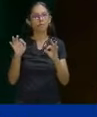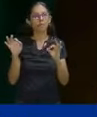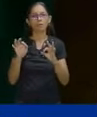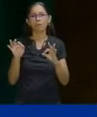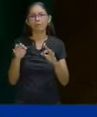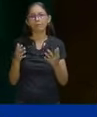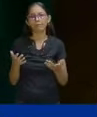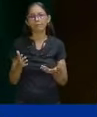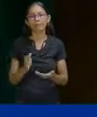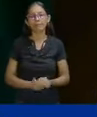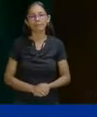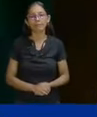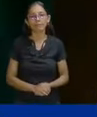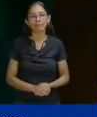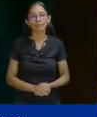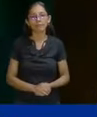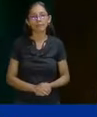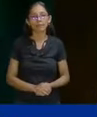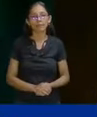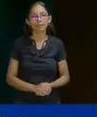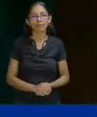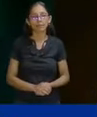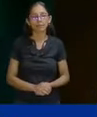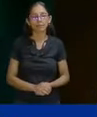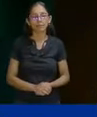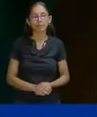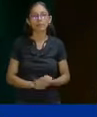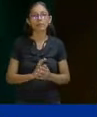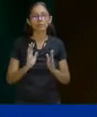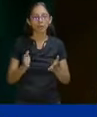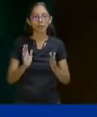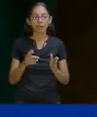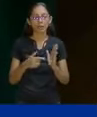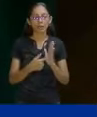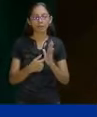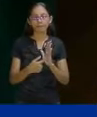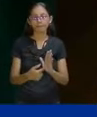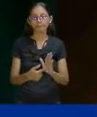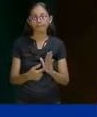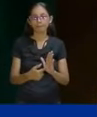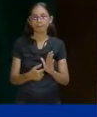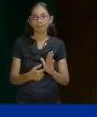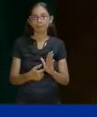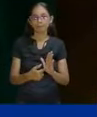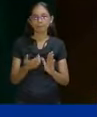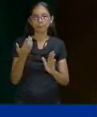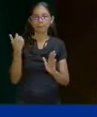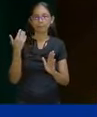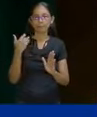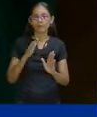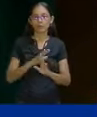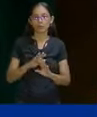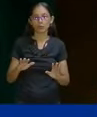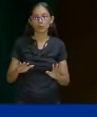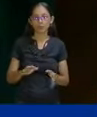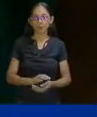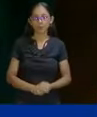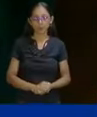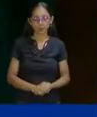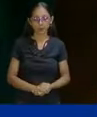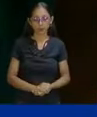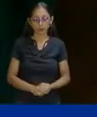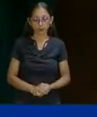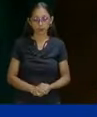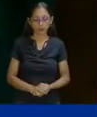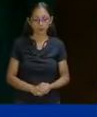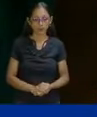que não fosse os próprios valores apresentados. E esse registro também é relevante